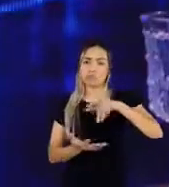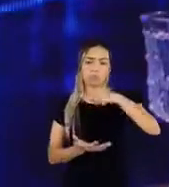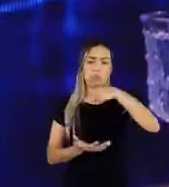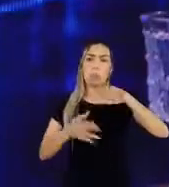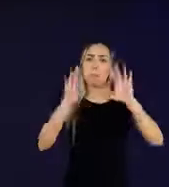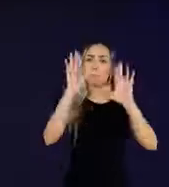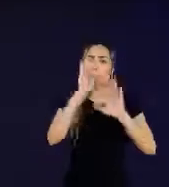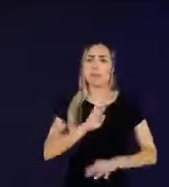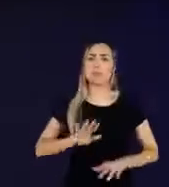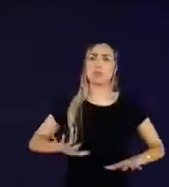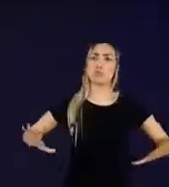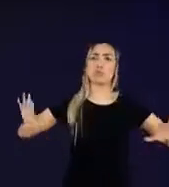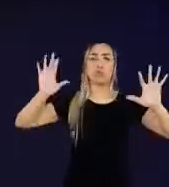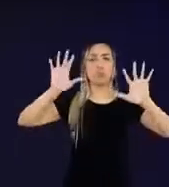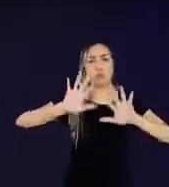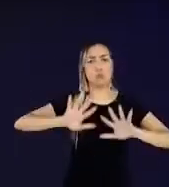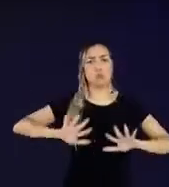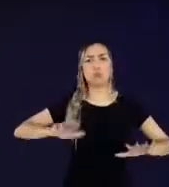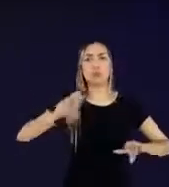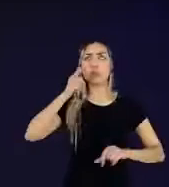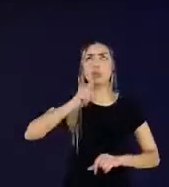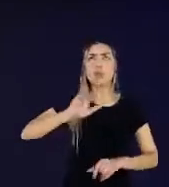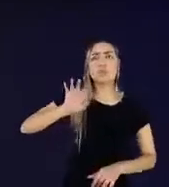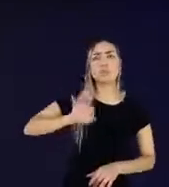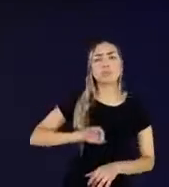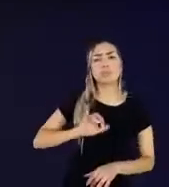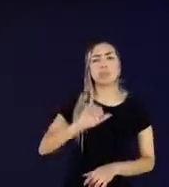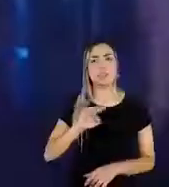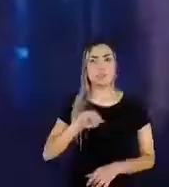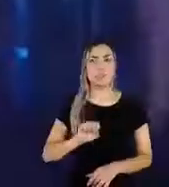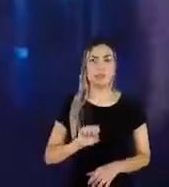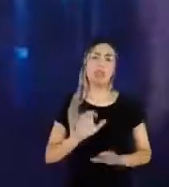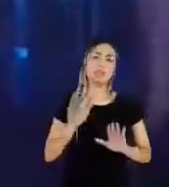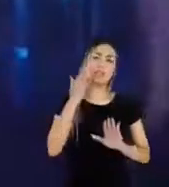regulado dentro de uma tarifa de ICMS. Lógico que nós não queremos fazer